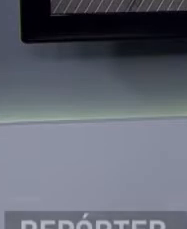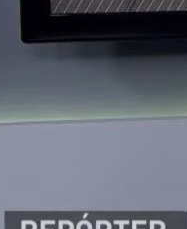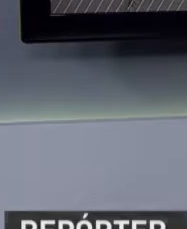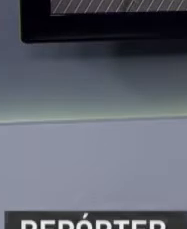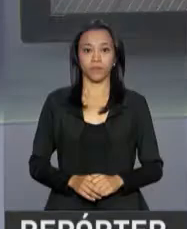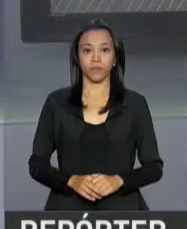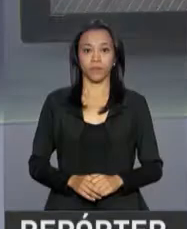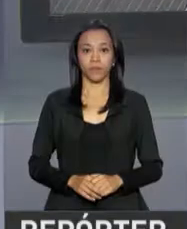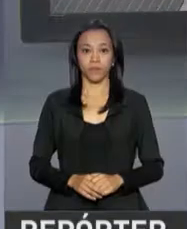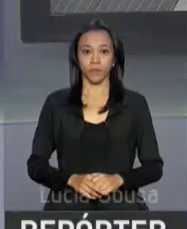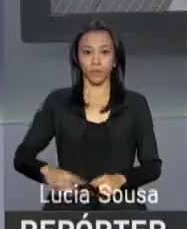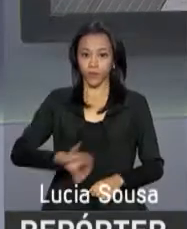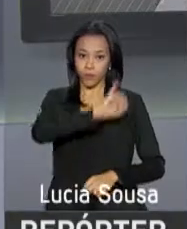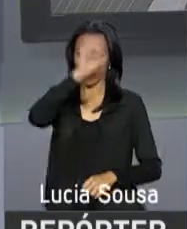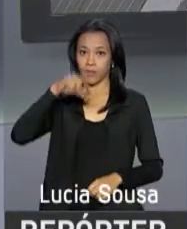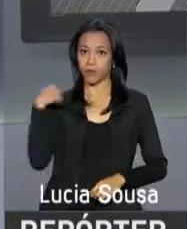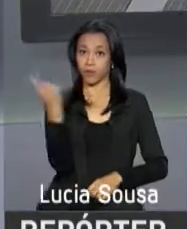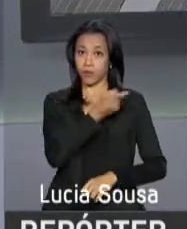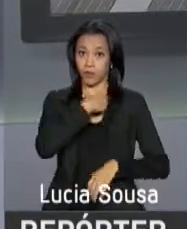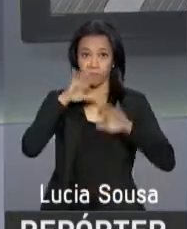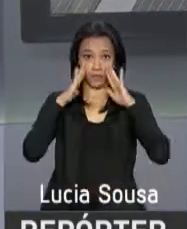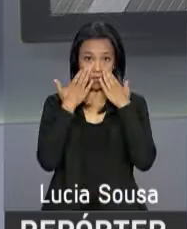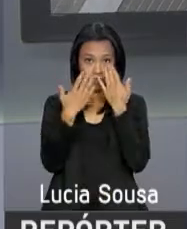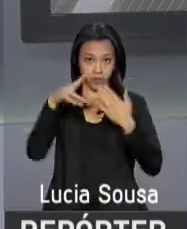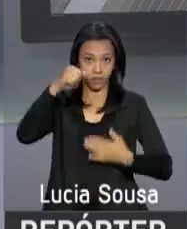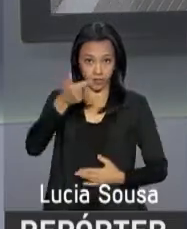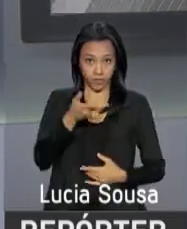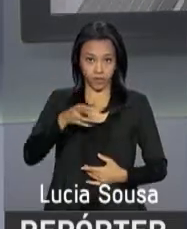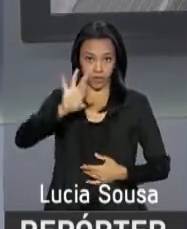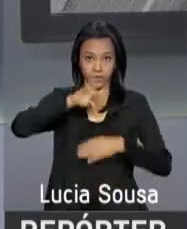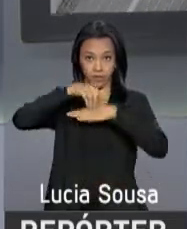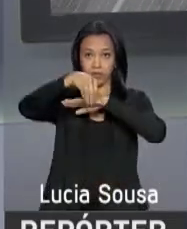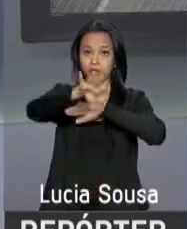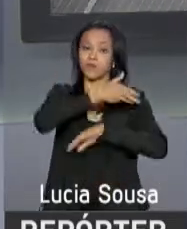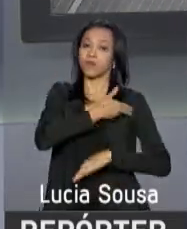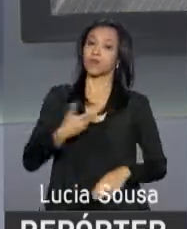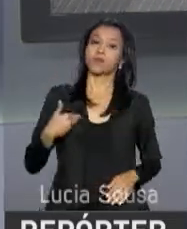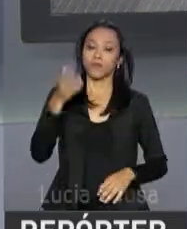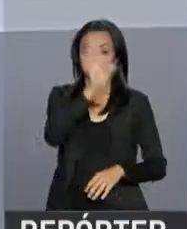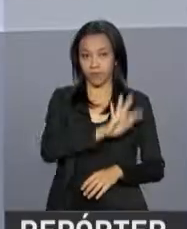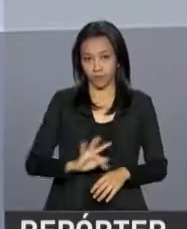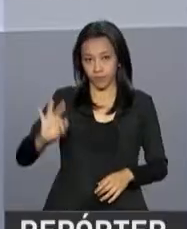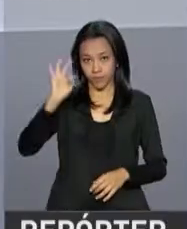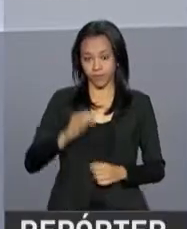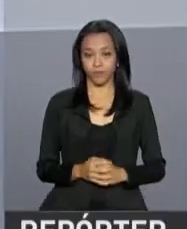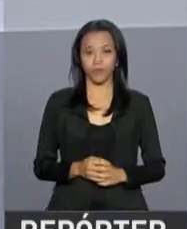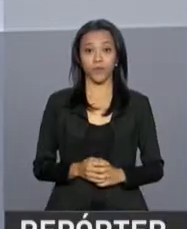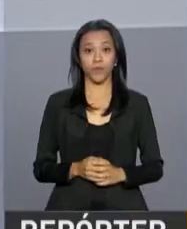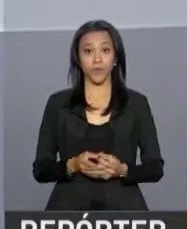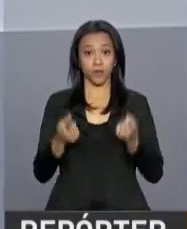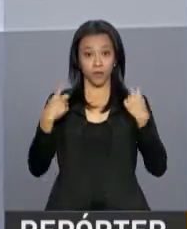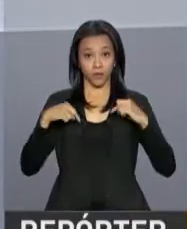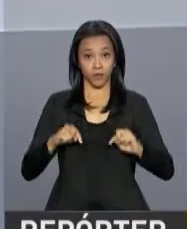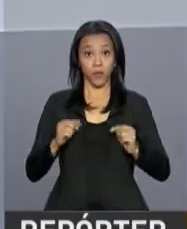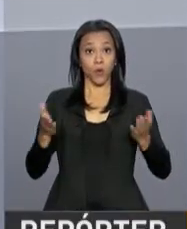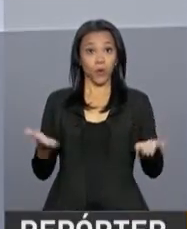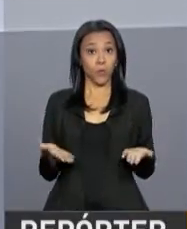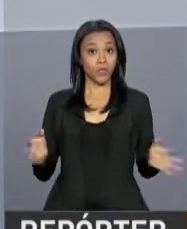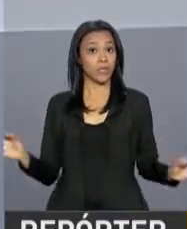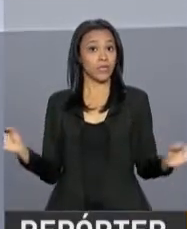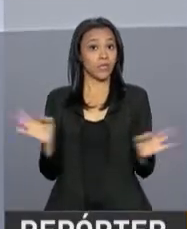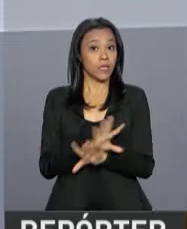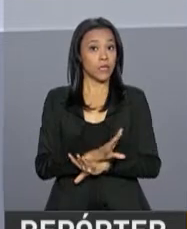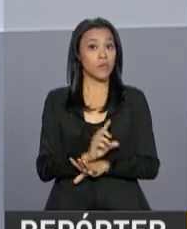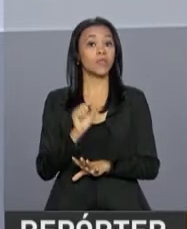olá estamos de volta com o repórter nbr as notícias do governo federal termina hoje o prazo para os candidatos